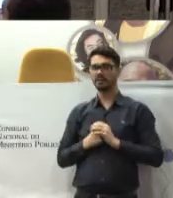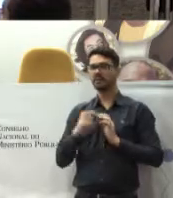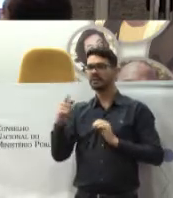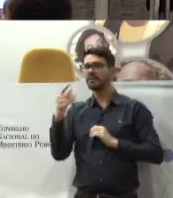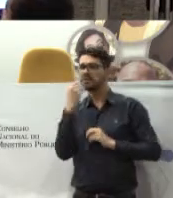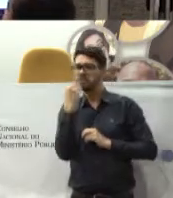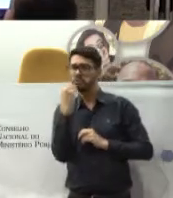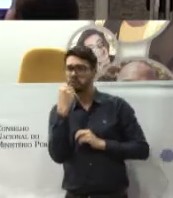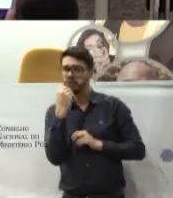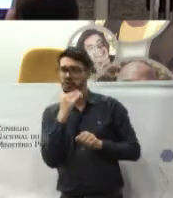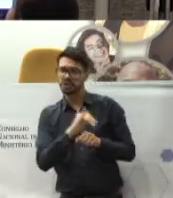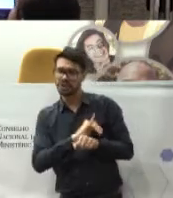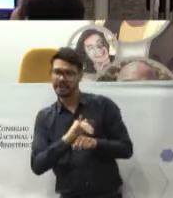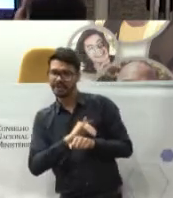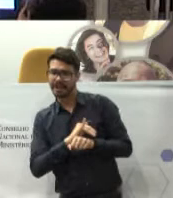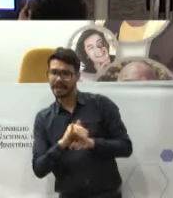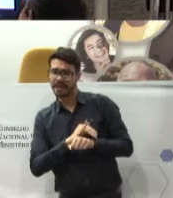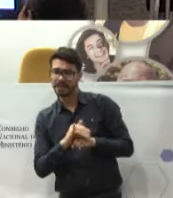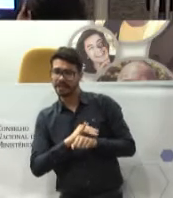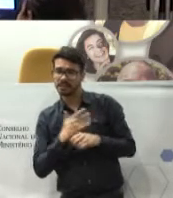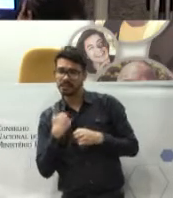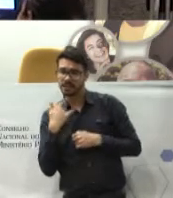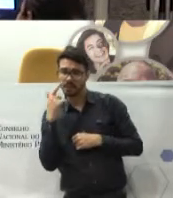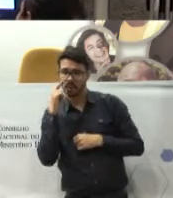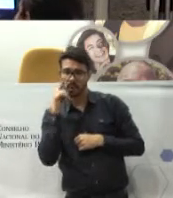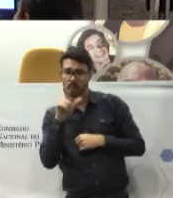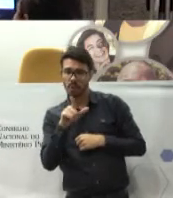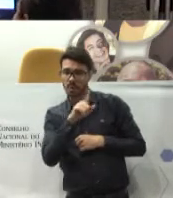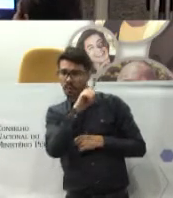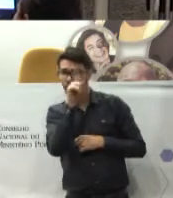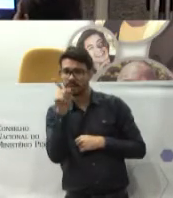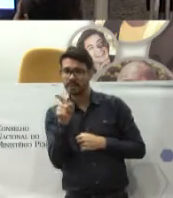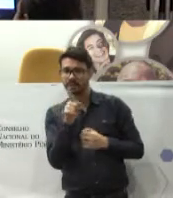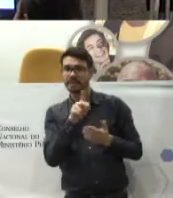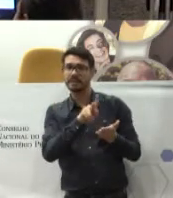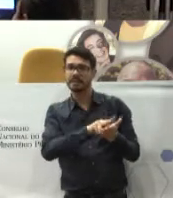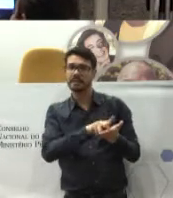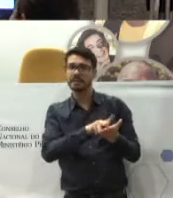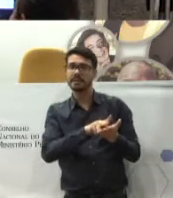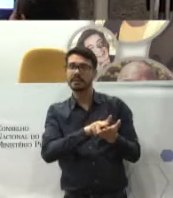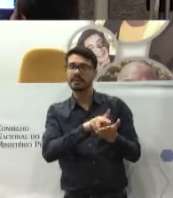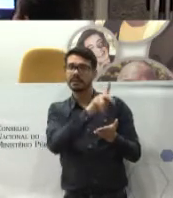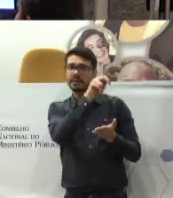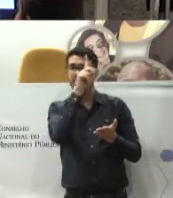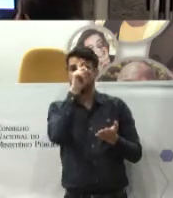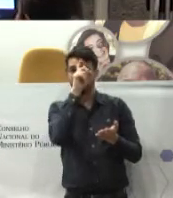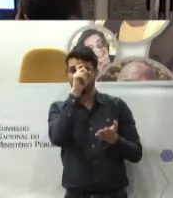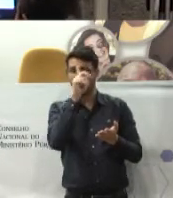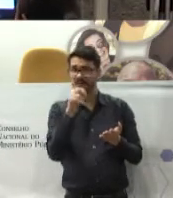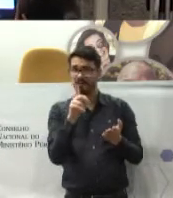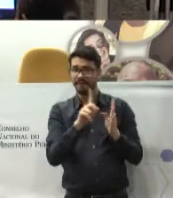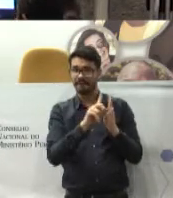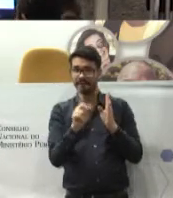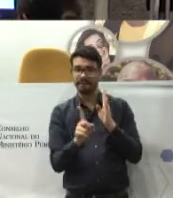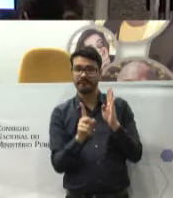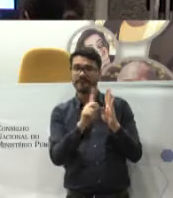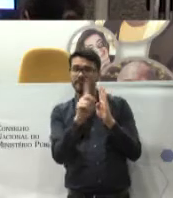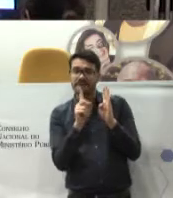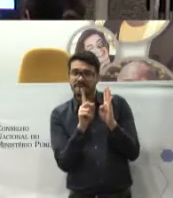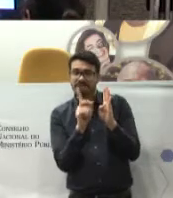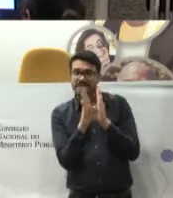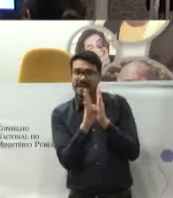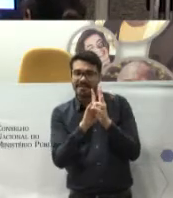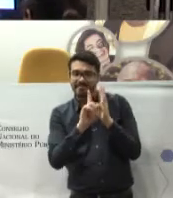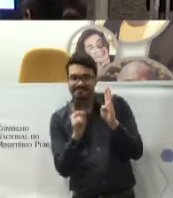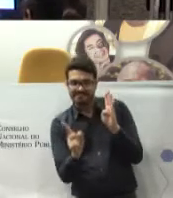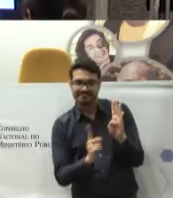dar um jeitinho aqui, eu recebo telefonemas assim, fulano quer internar, fala, mas eu brigo contra isso. Eu brigo para não furar fila. Eu